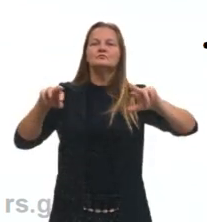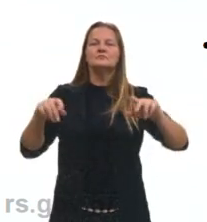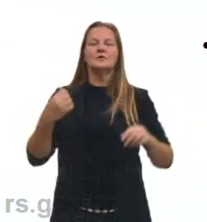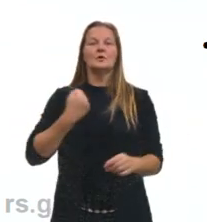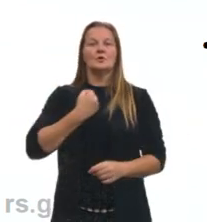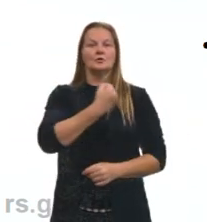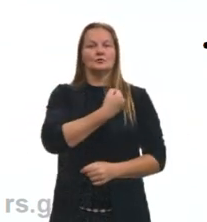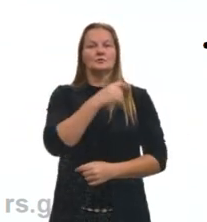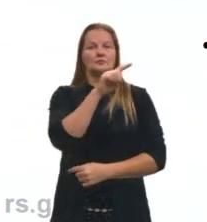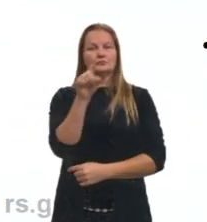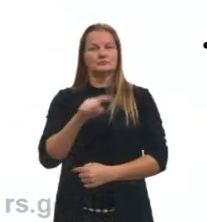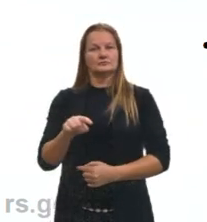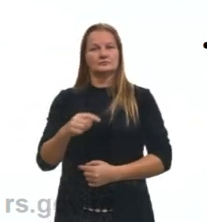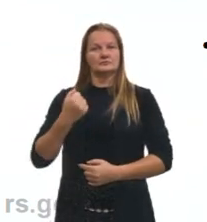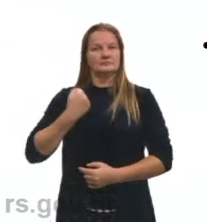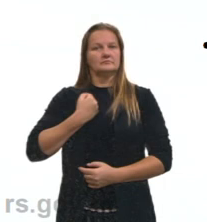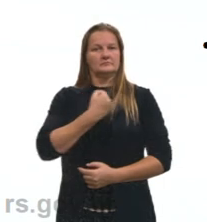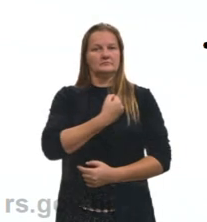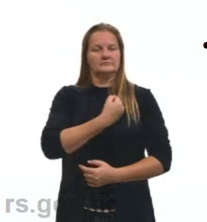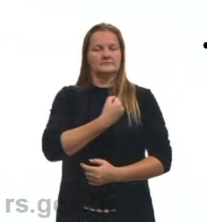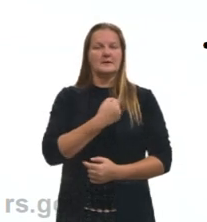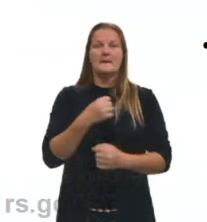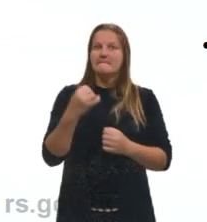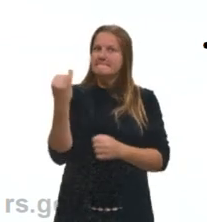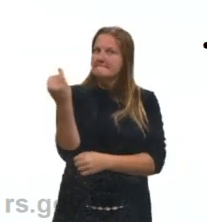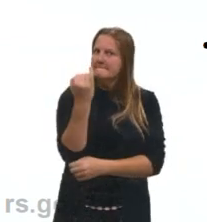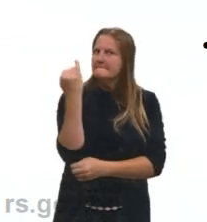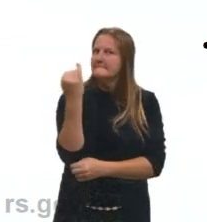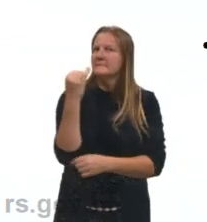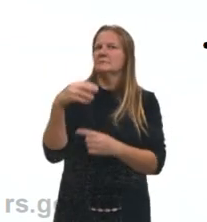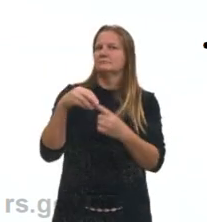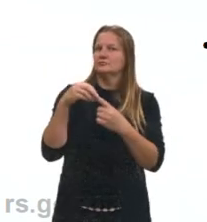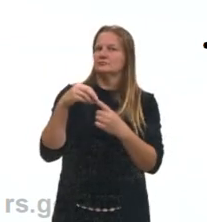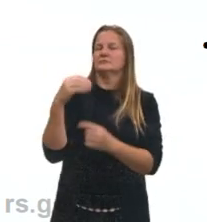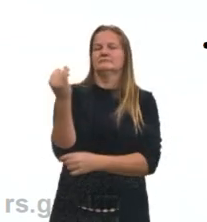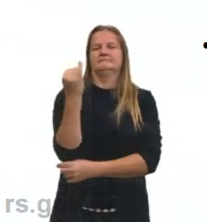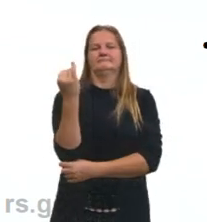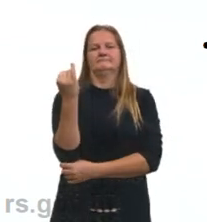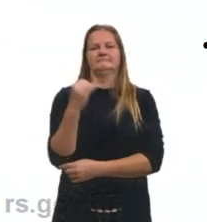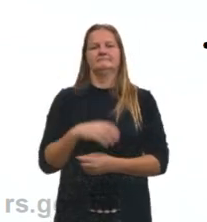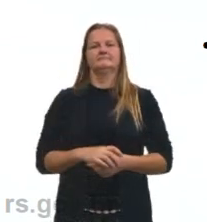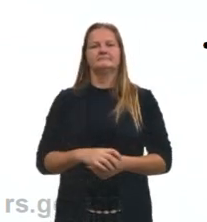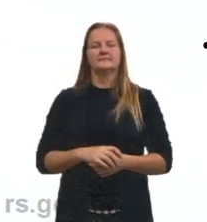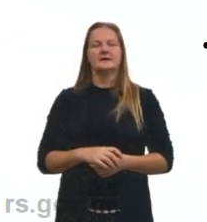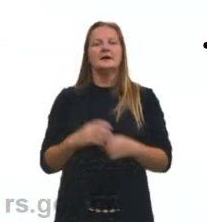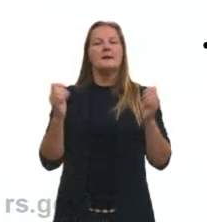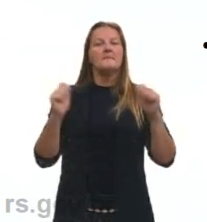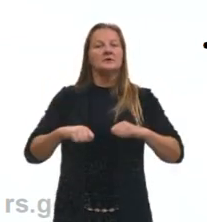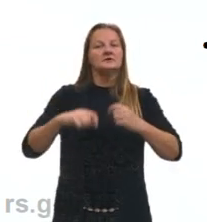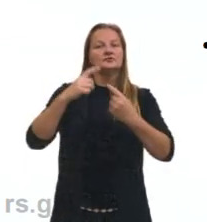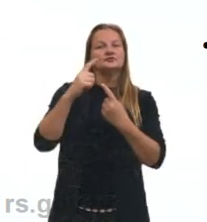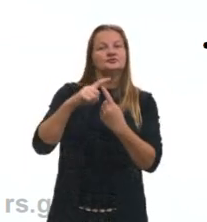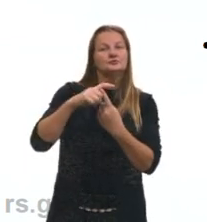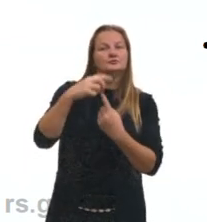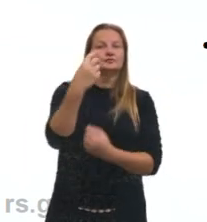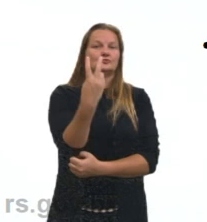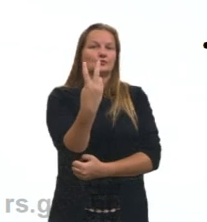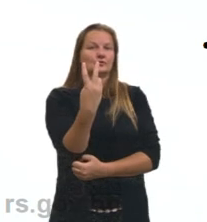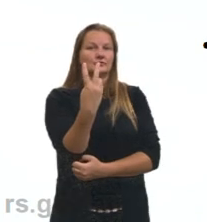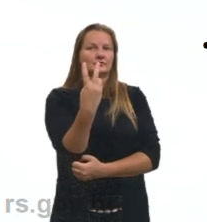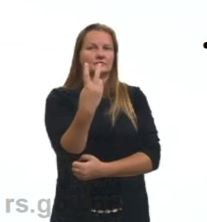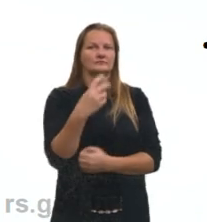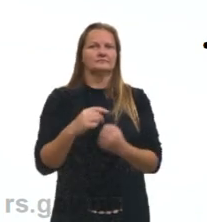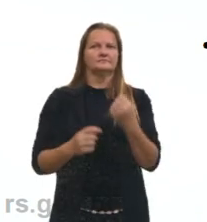do número atômico como eu falei para vocês que é a principal estrutura da Tabela Periódica né Elas podem ser de dois tipos as